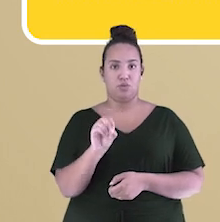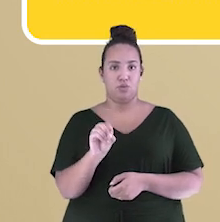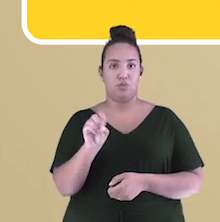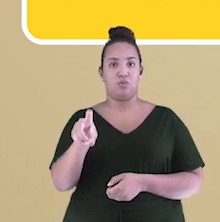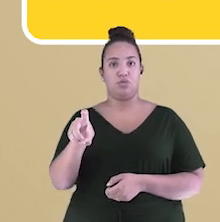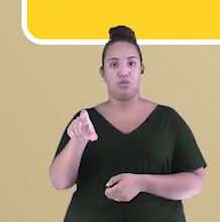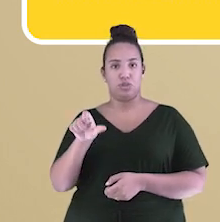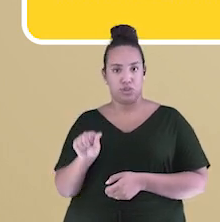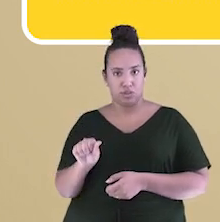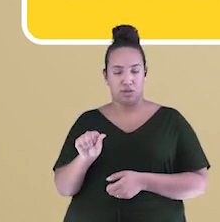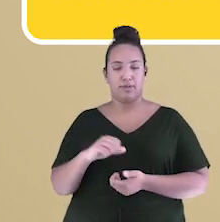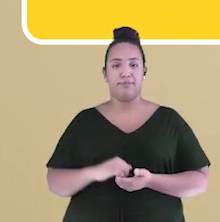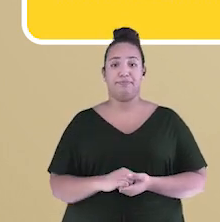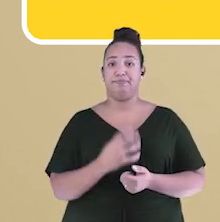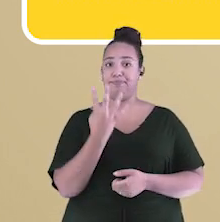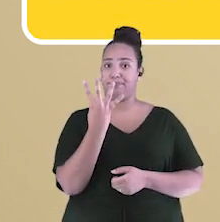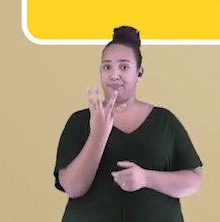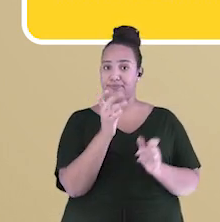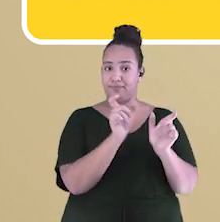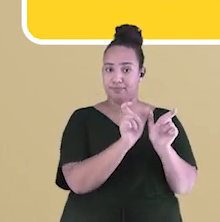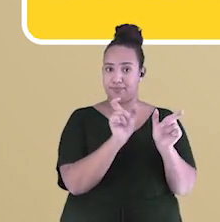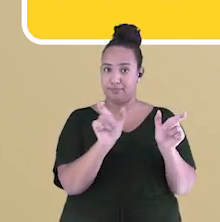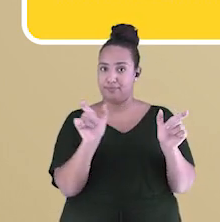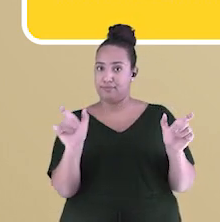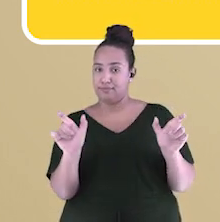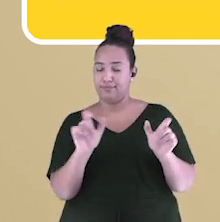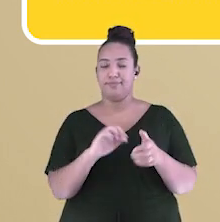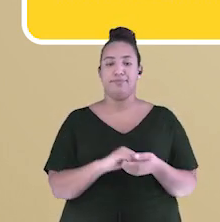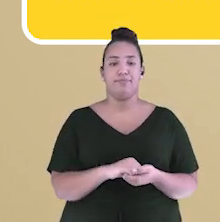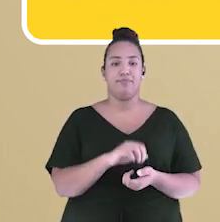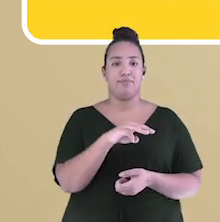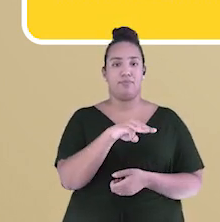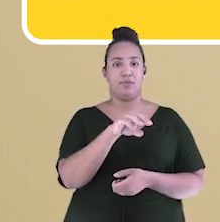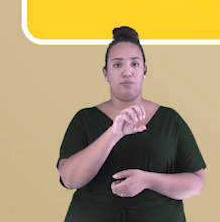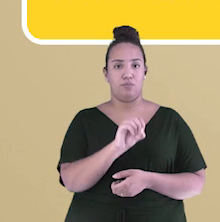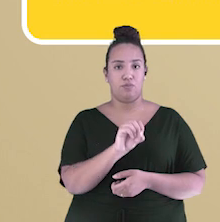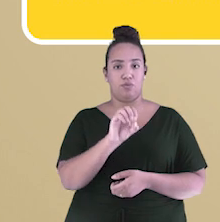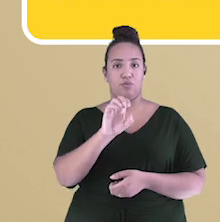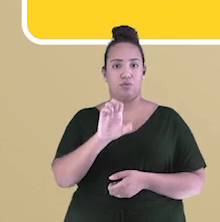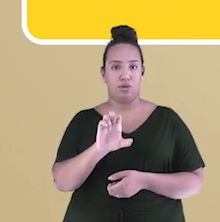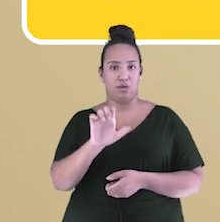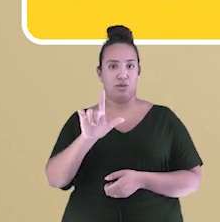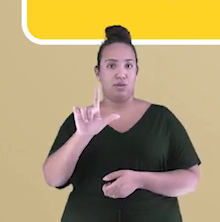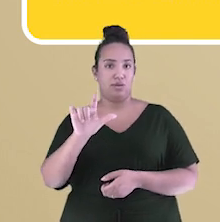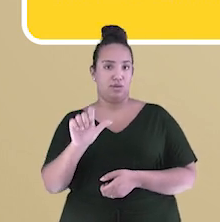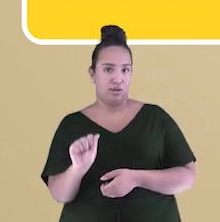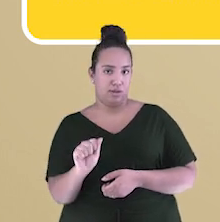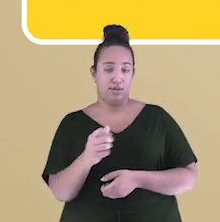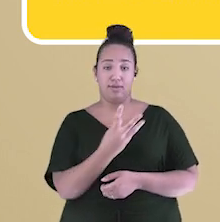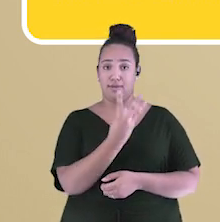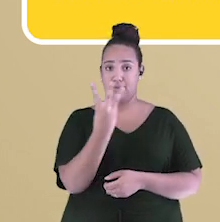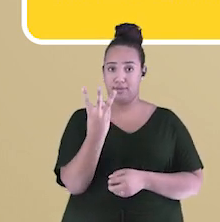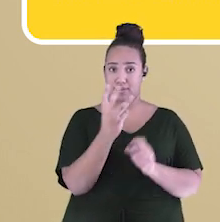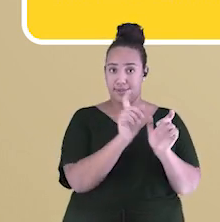Sobrecoxa, sobrecoxa, 4 sílabas. Moela,